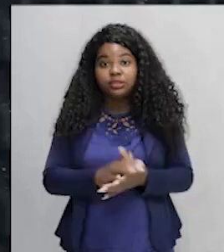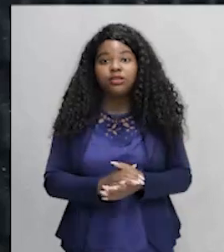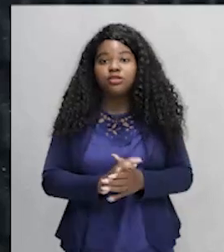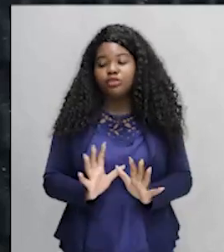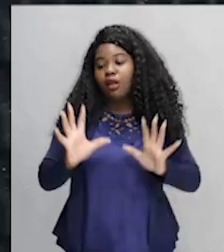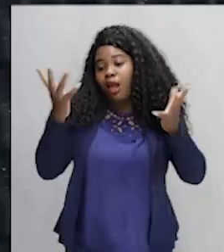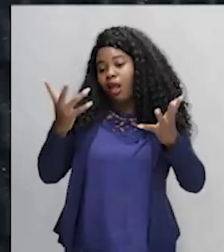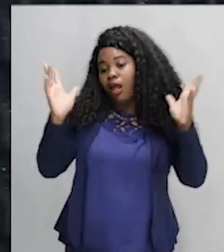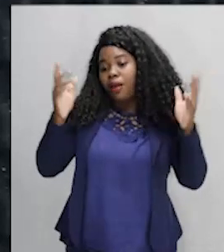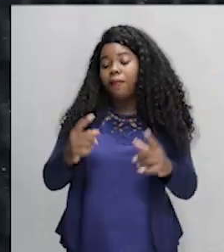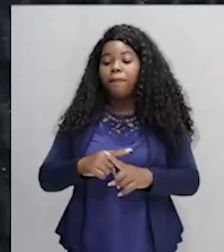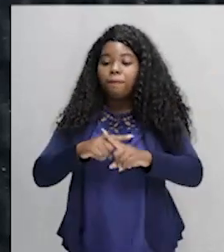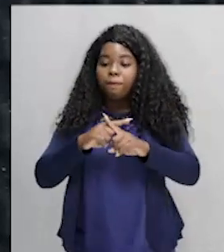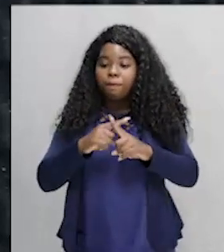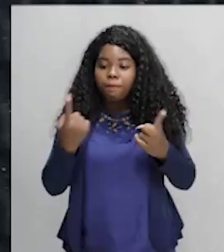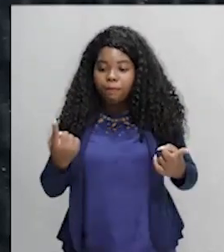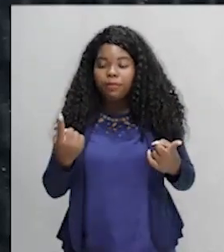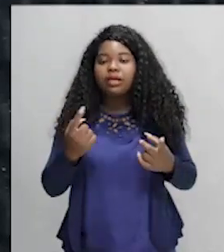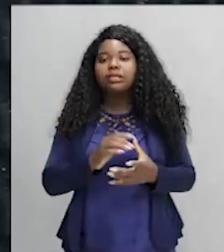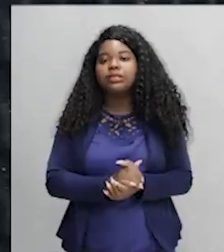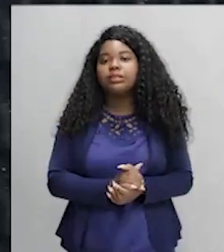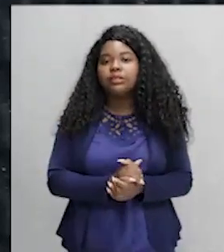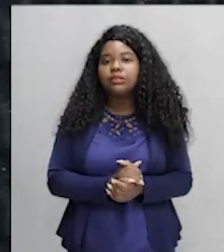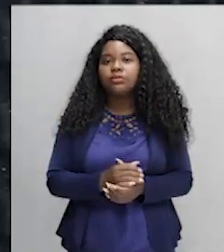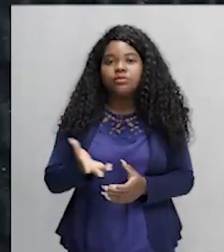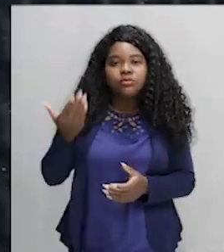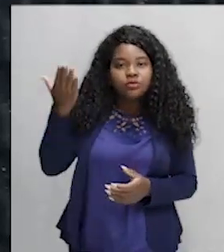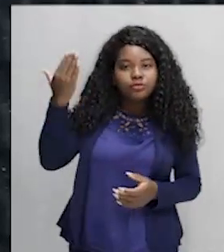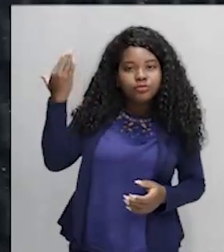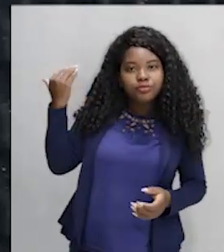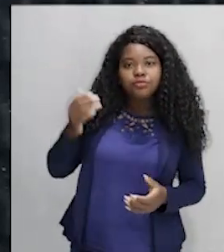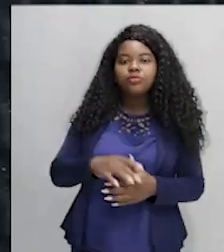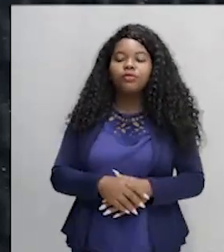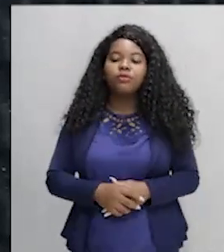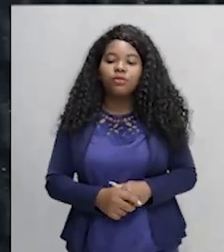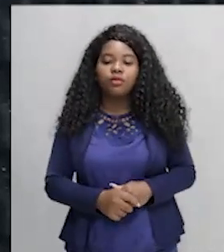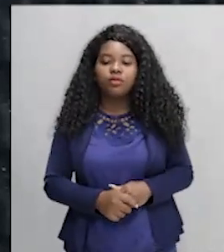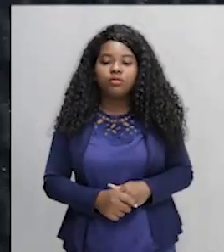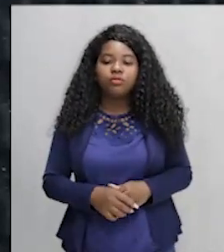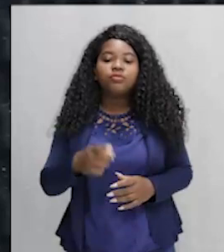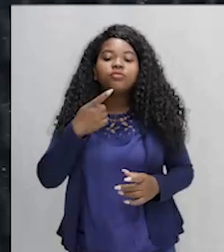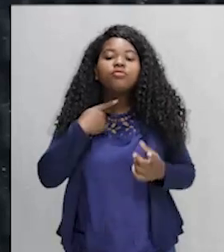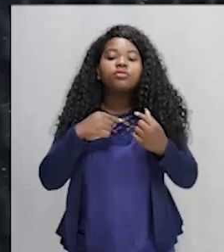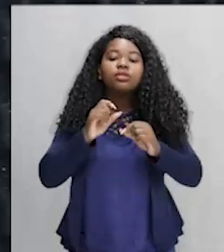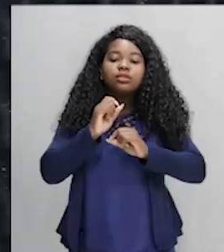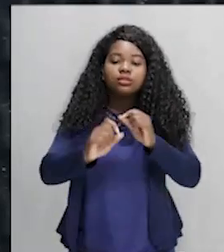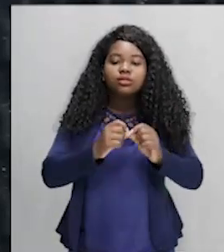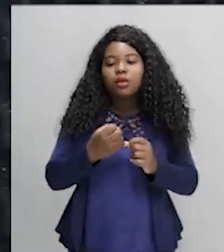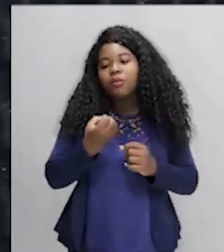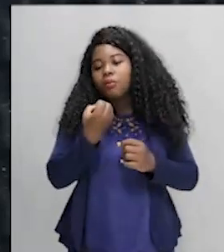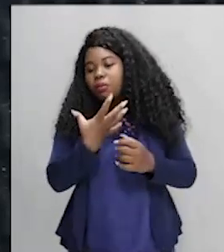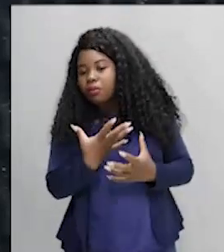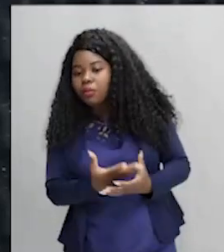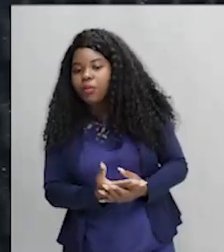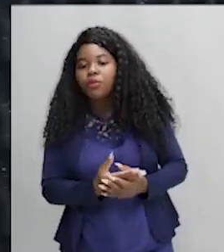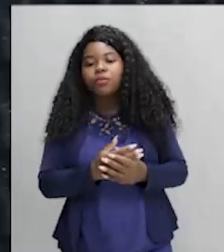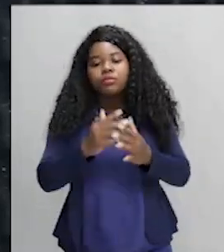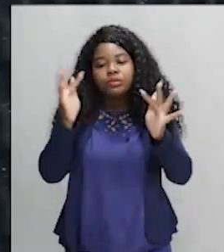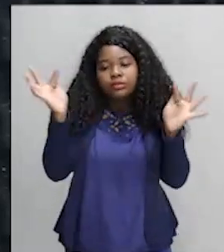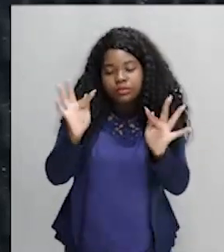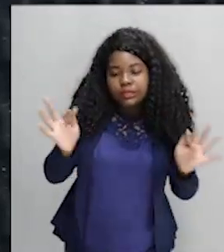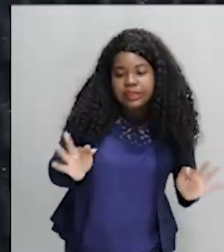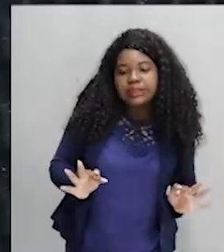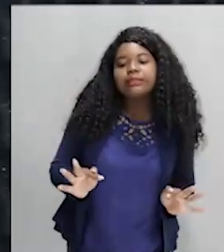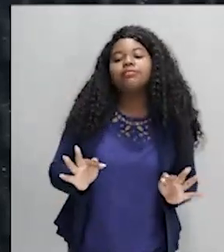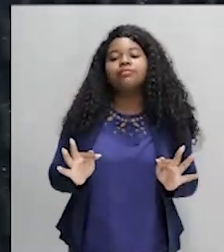alguém, mas quando você fala disso no passado, você ainda está desejando boas energias, felicitações, porque